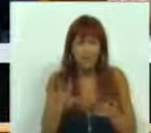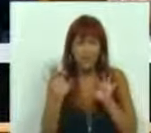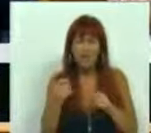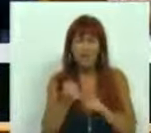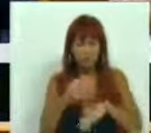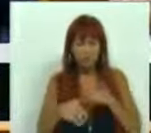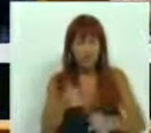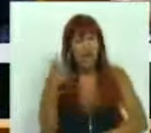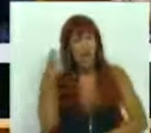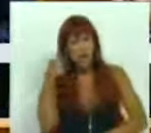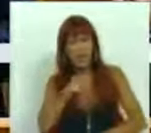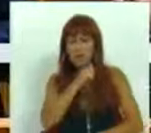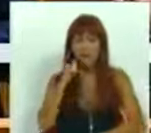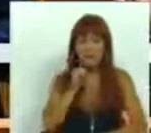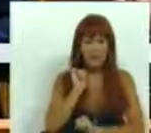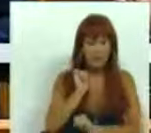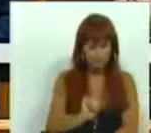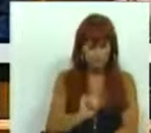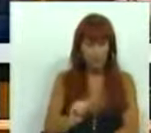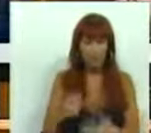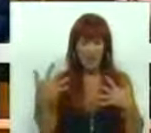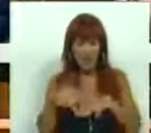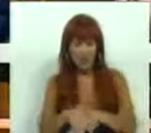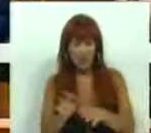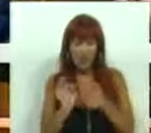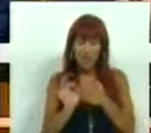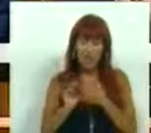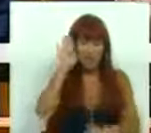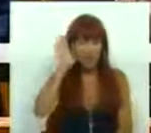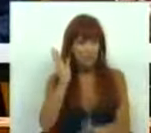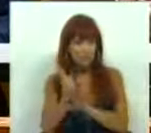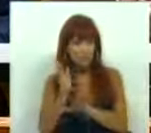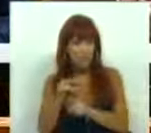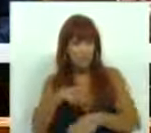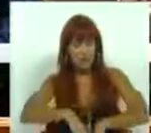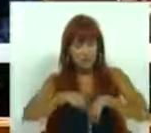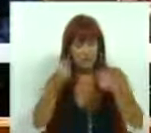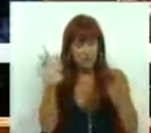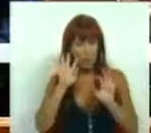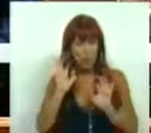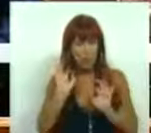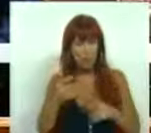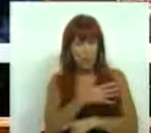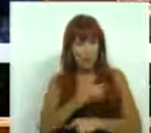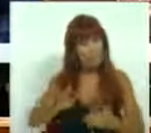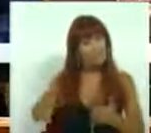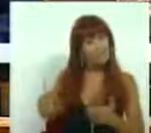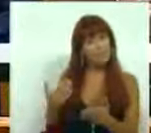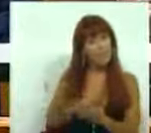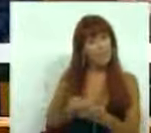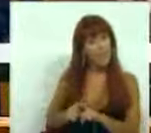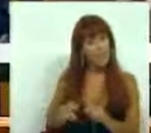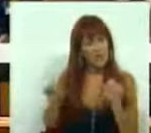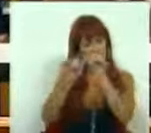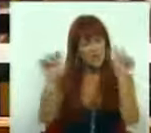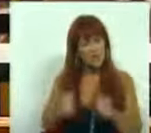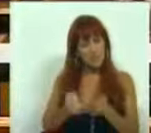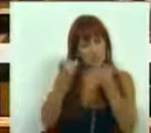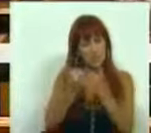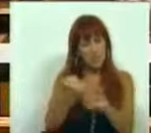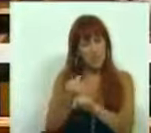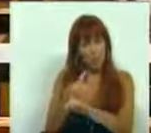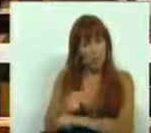com eficácia a dor e o sofrimento. Integra os aspectos psicológicos e espirituais do cuidado de saúde. Oferece um sistema de